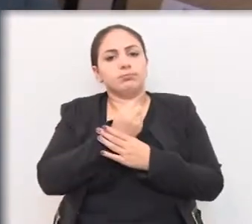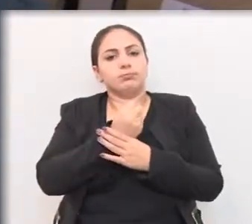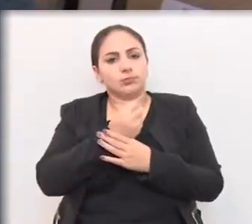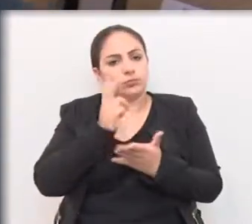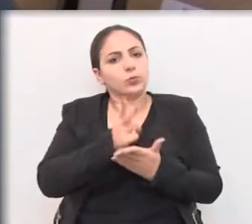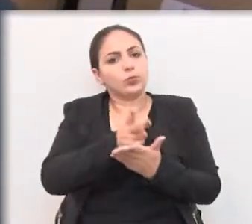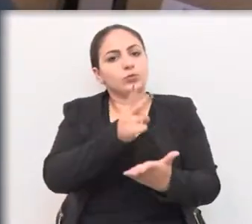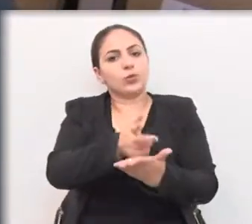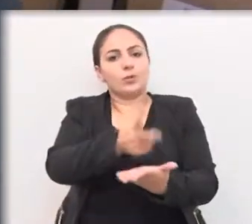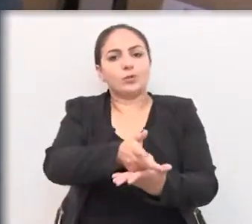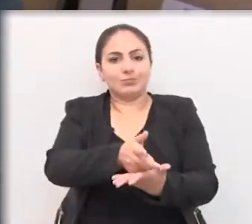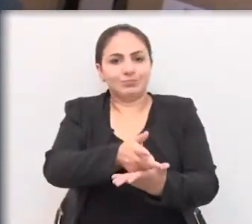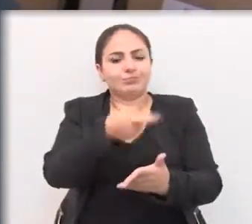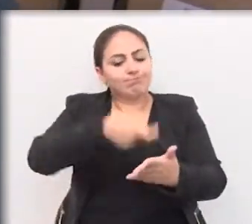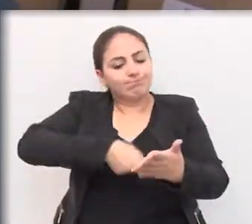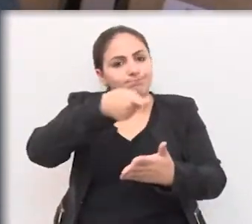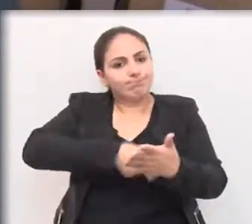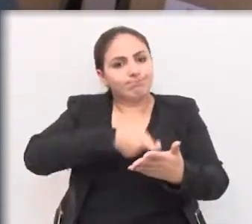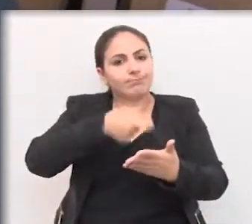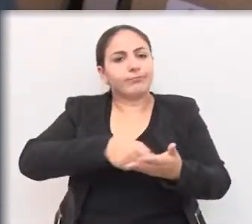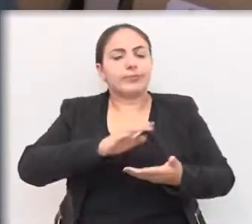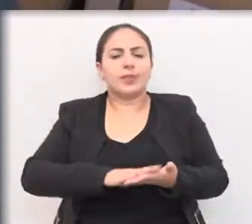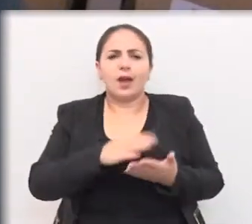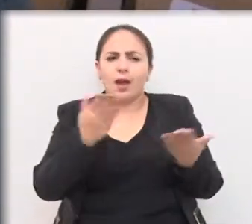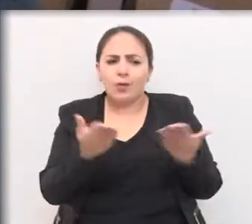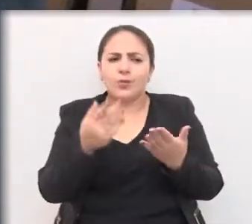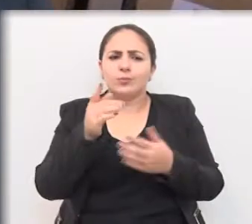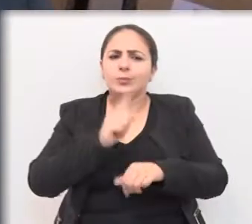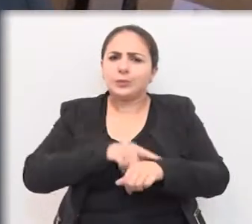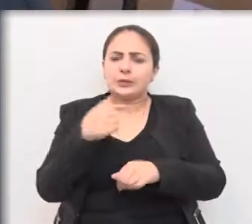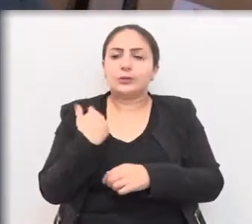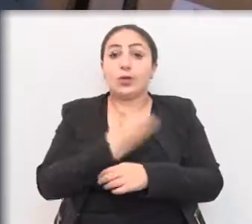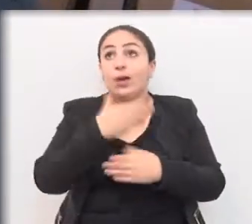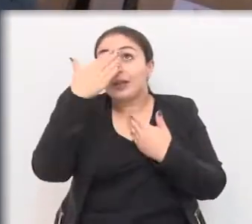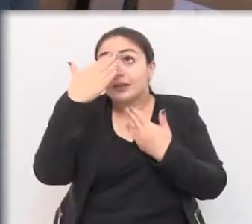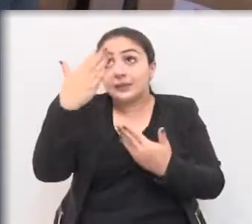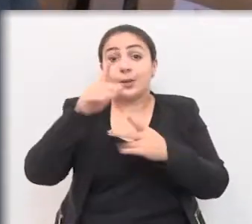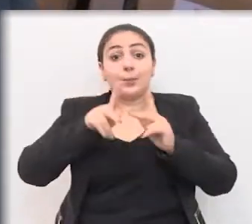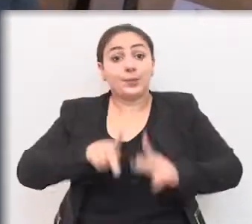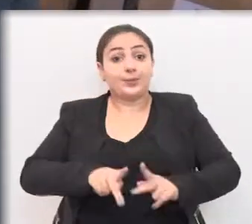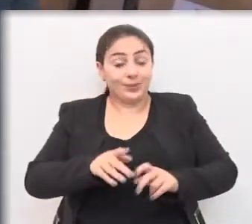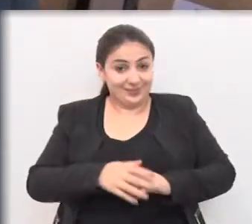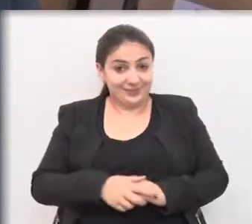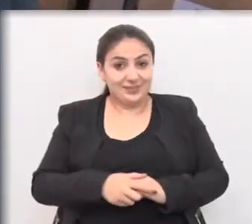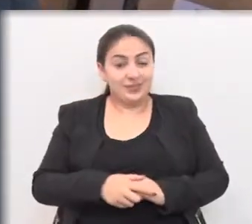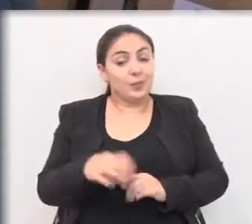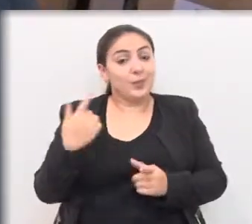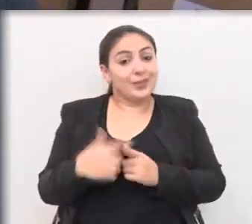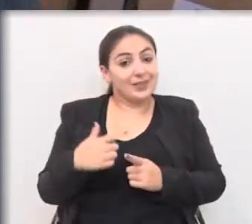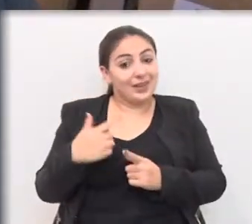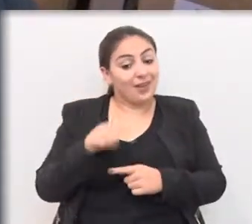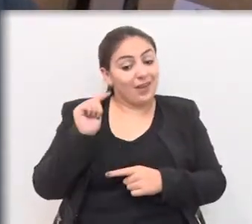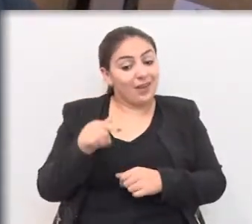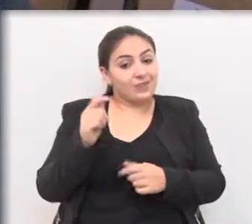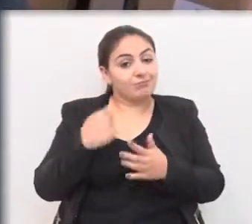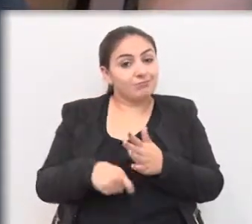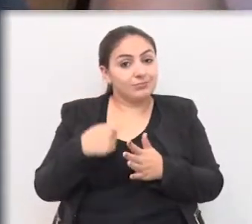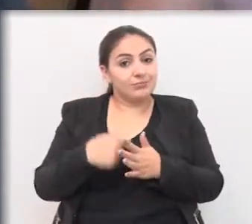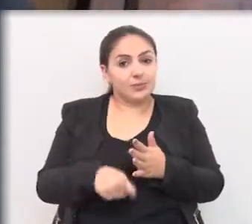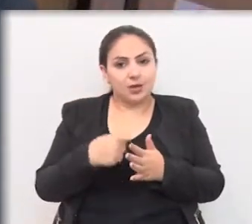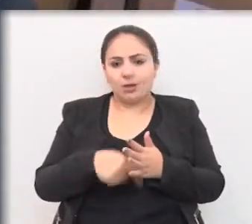né? Mas nunca recuamos em nenhum momento. Agora é o momento de nós começarmos a agradecer as pessoas, né? Porque